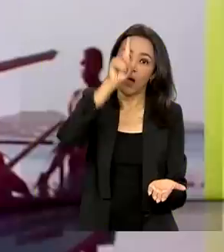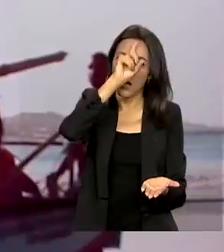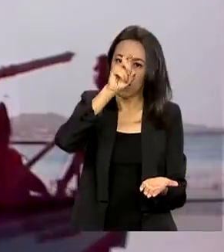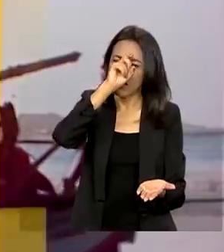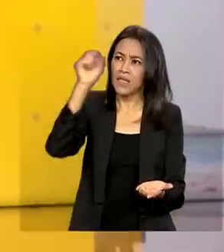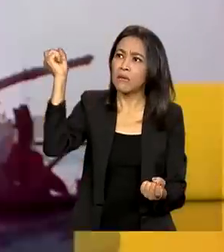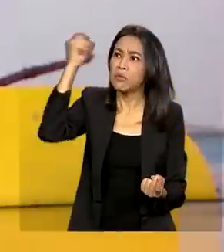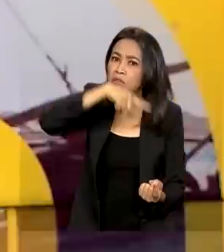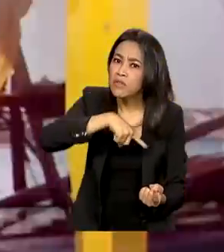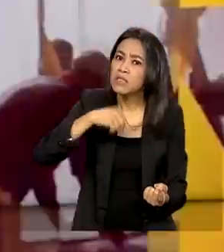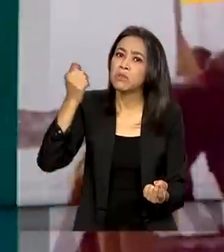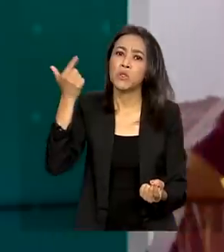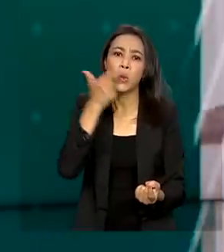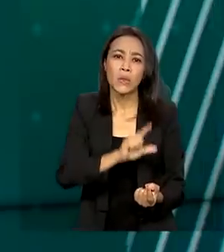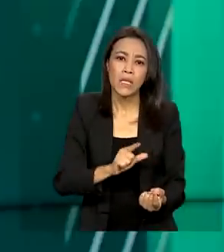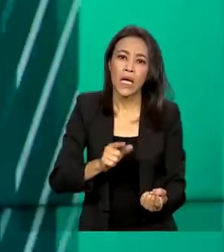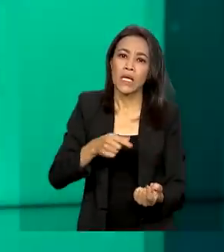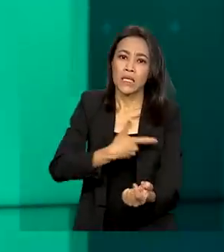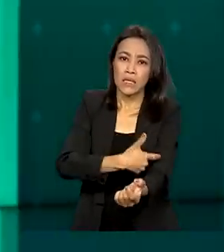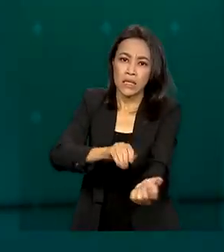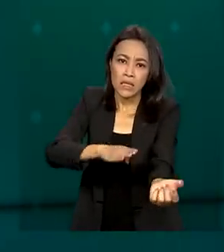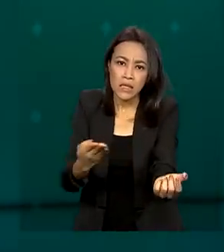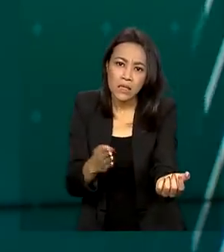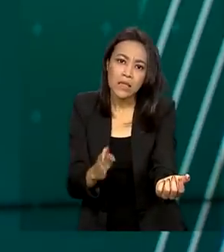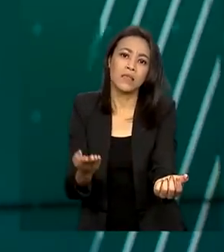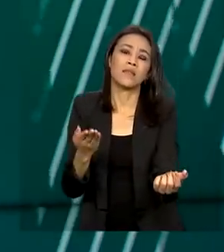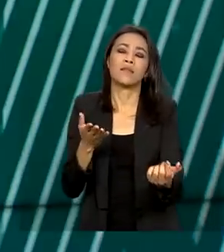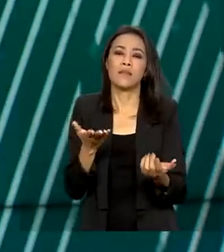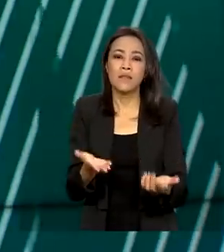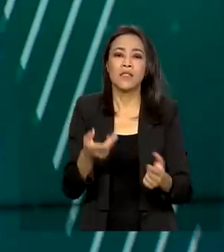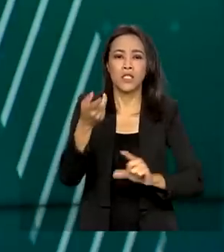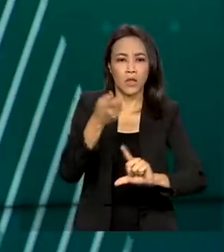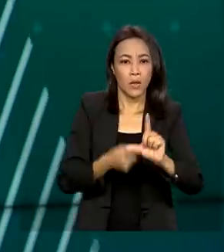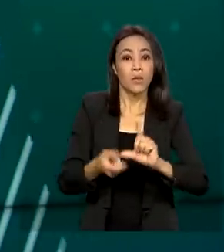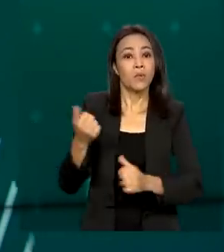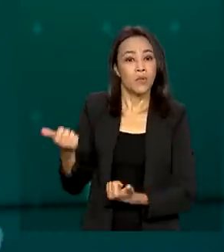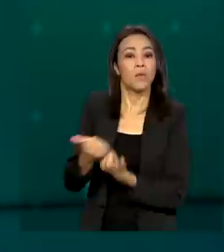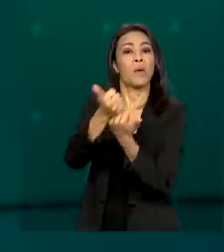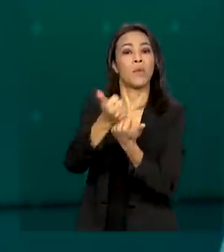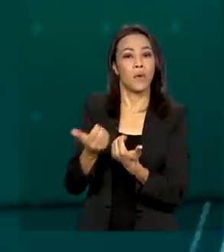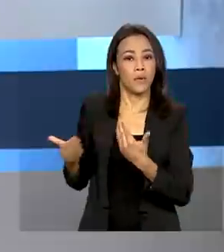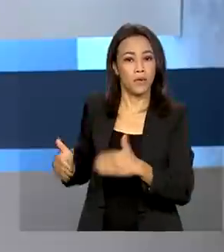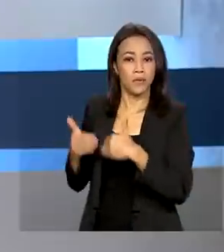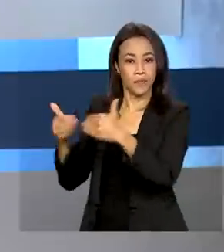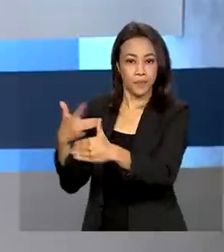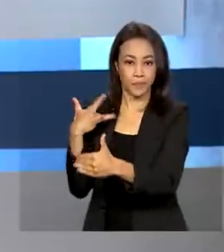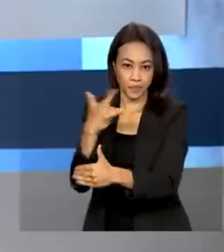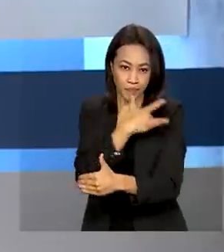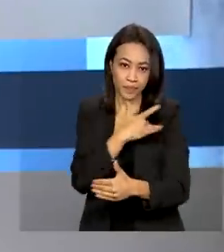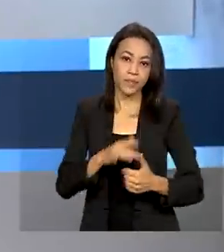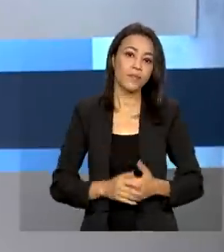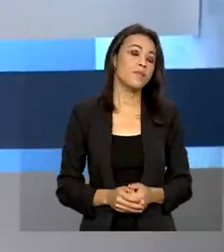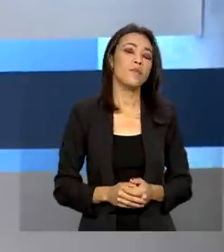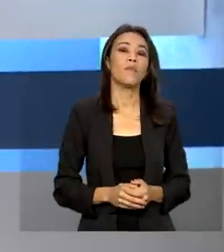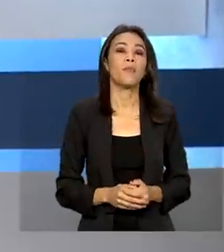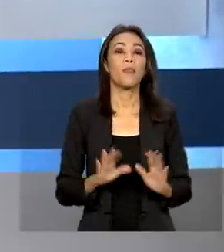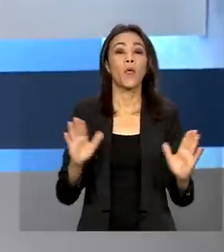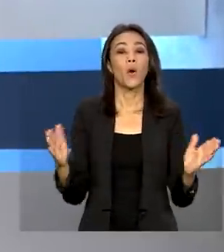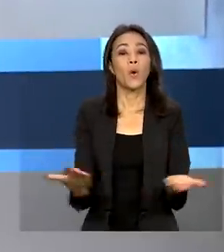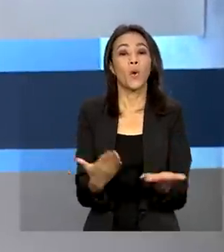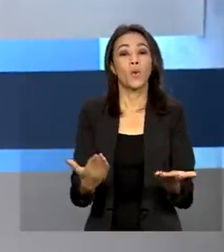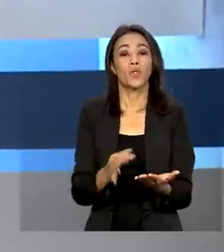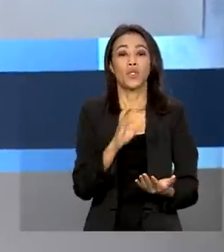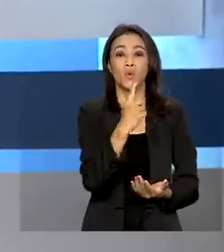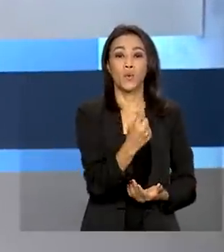maior dificuldade, com apoio operacional e logístico do Ministério da Saúde. Atualmente, cerca